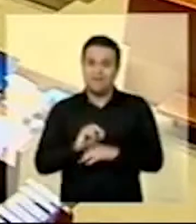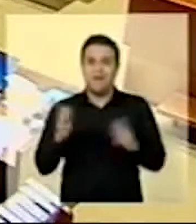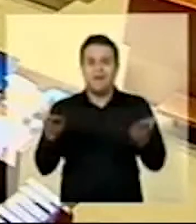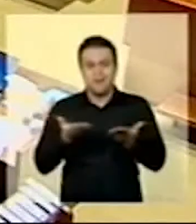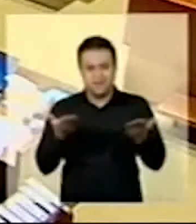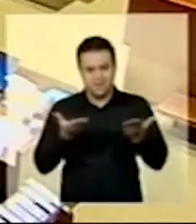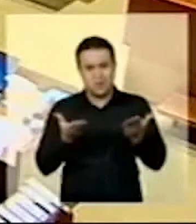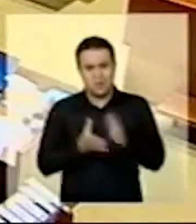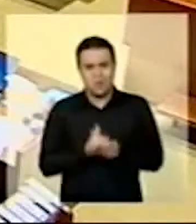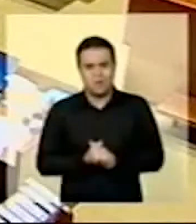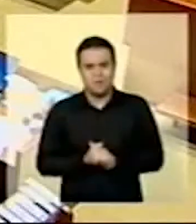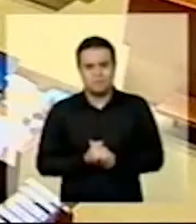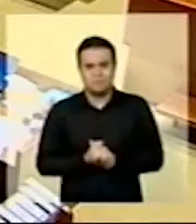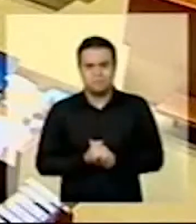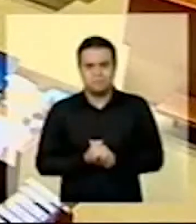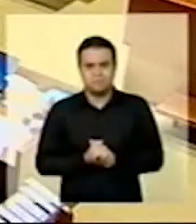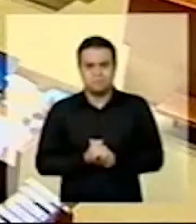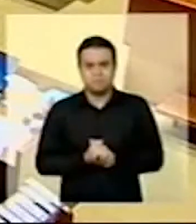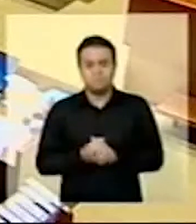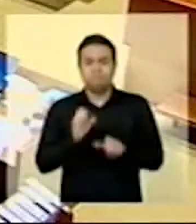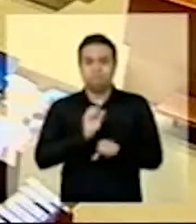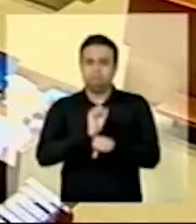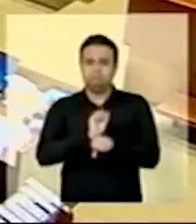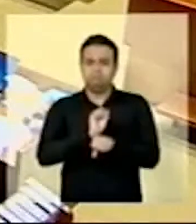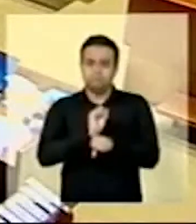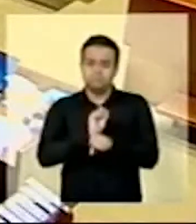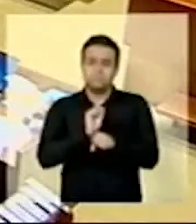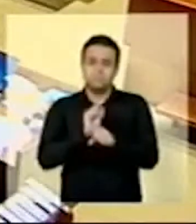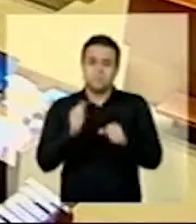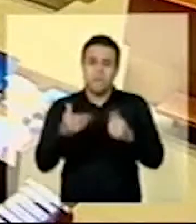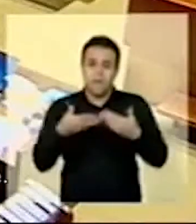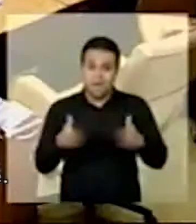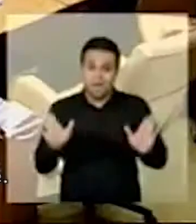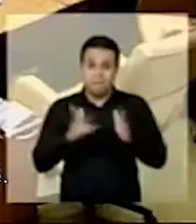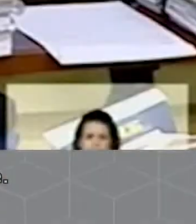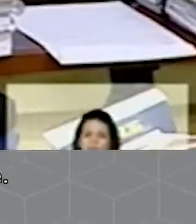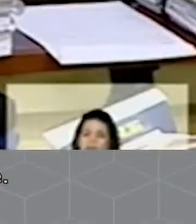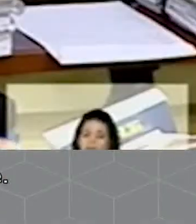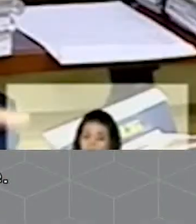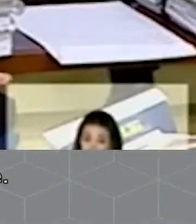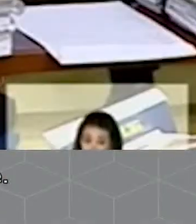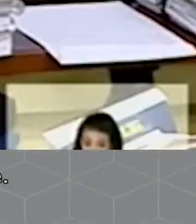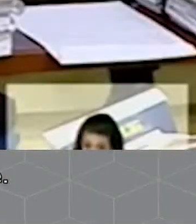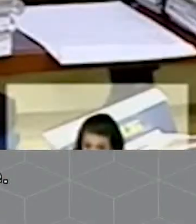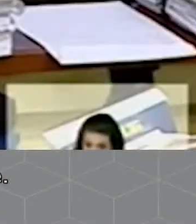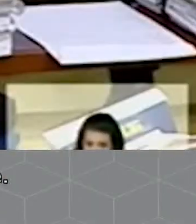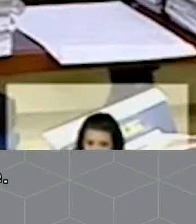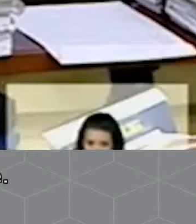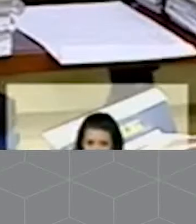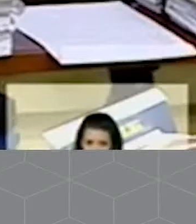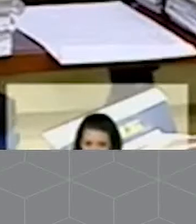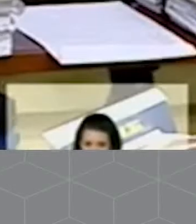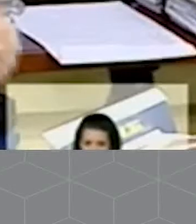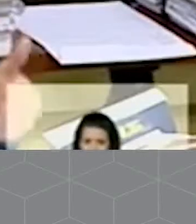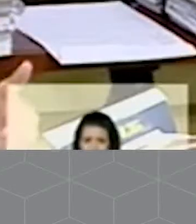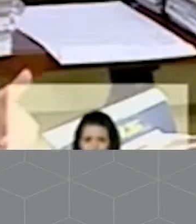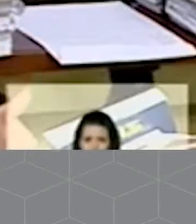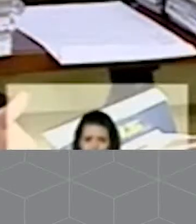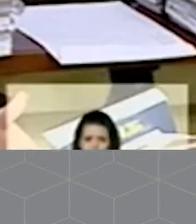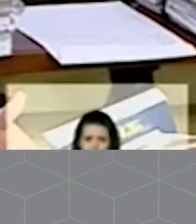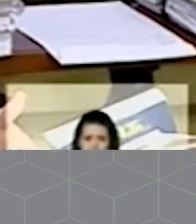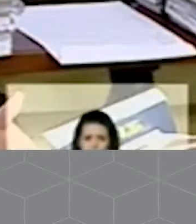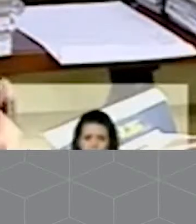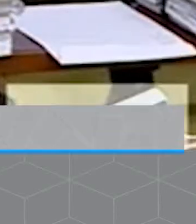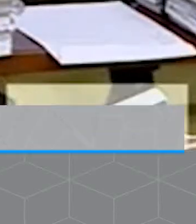relator da lava jato ministro édson a quem possui três juízes em seu gabinete mesmo com o magistrado a mais em sua equipe